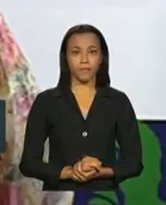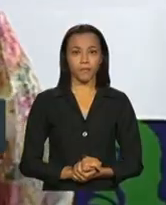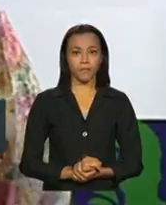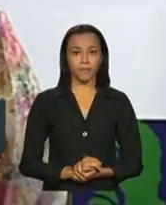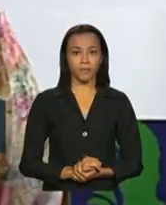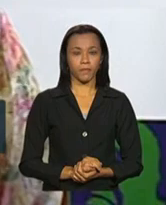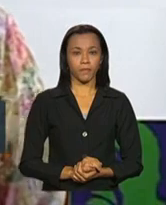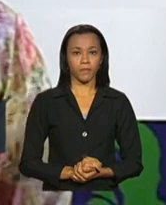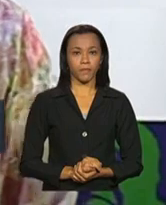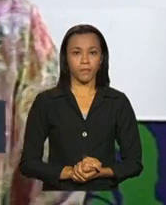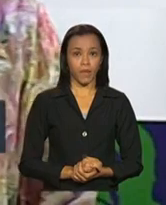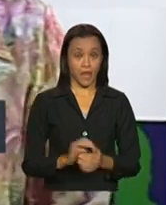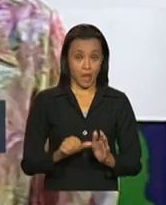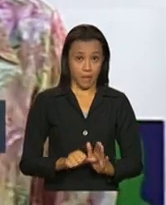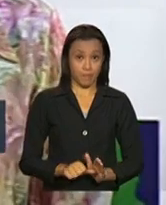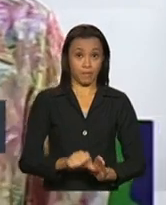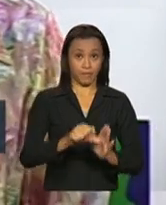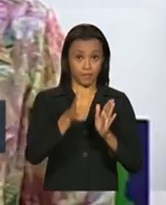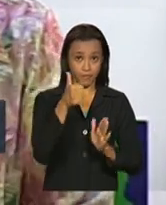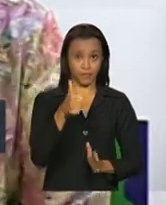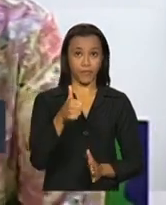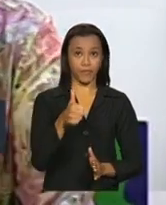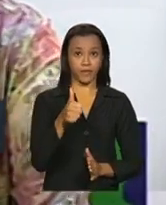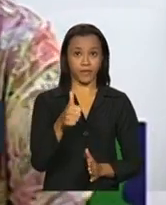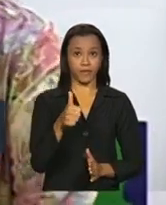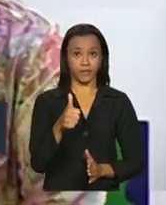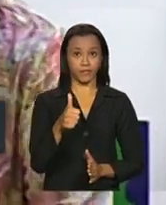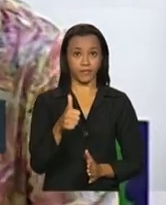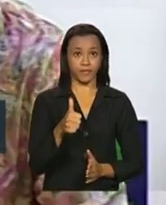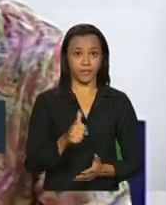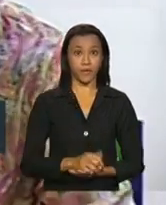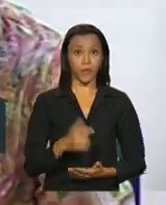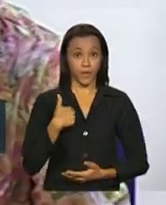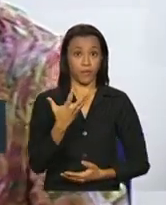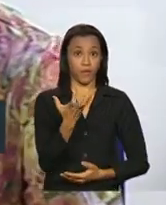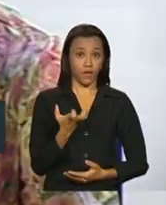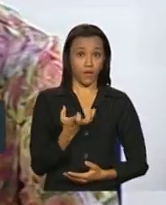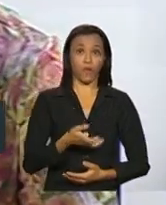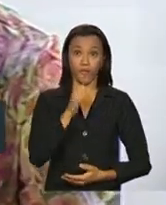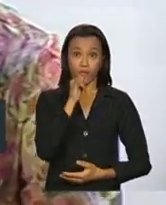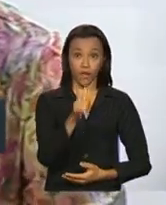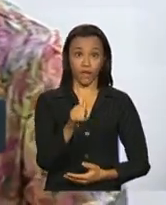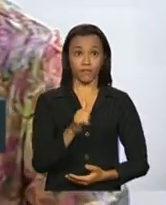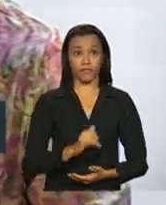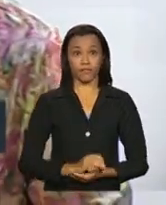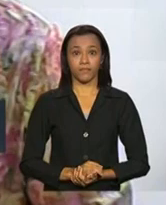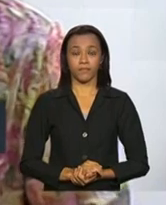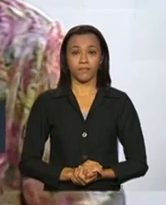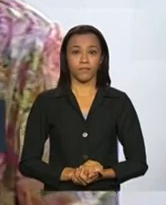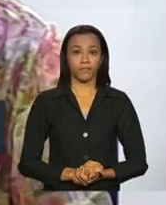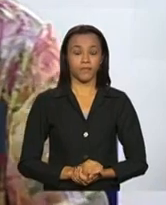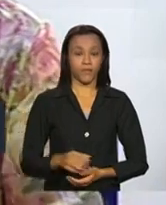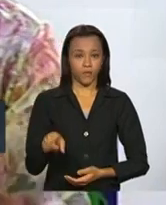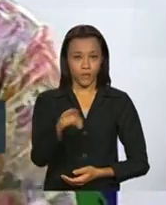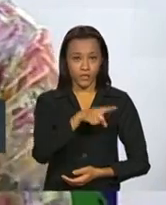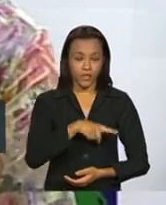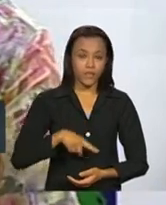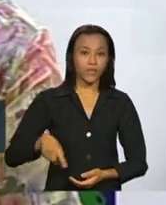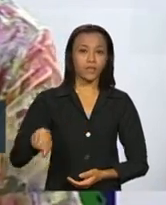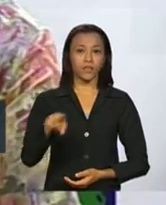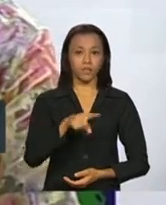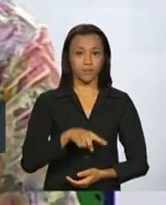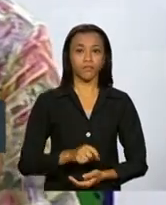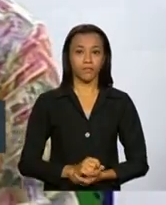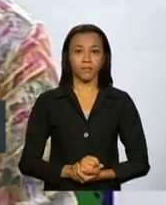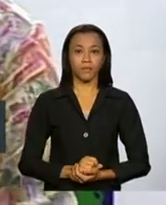encontro a primeira questão que eu quero comunicar a vocês com muita